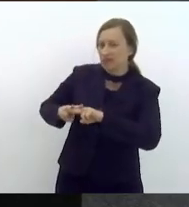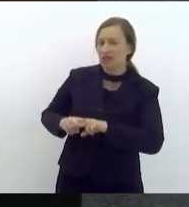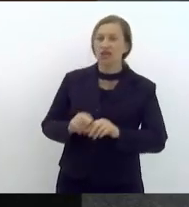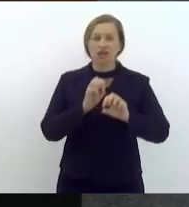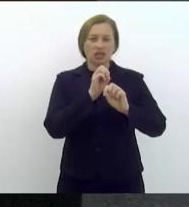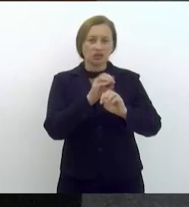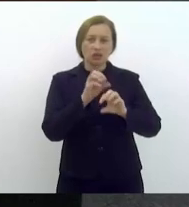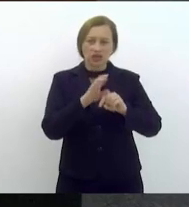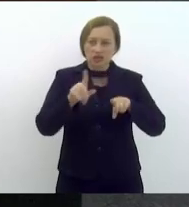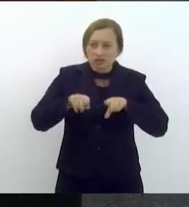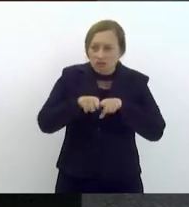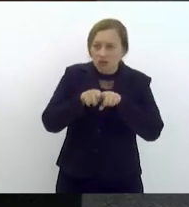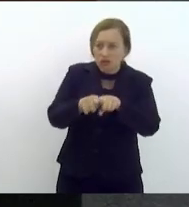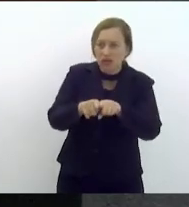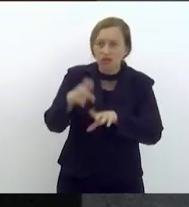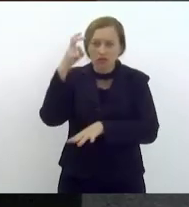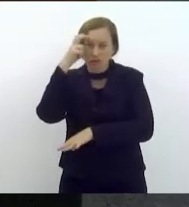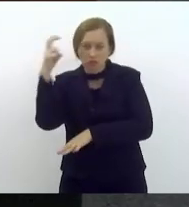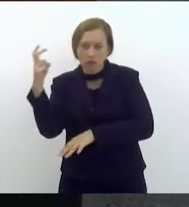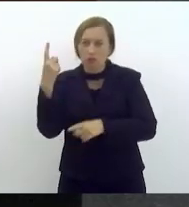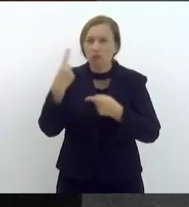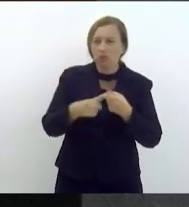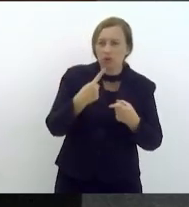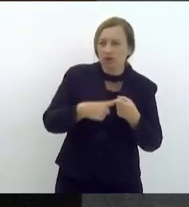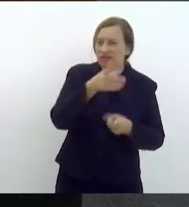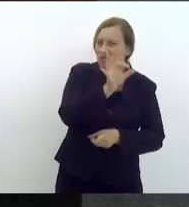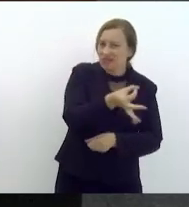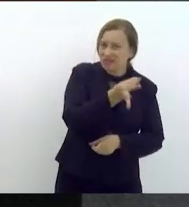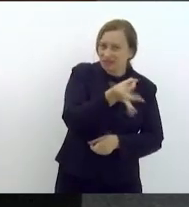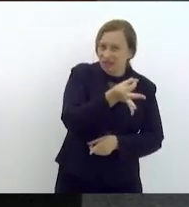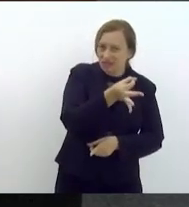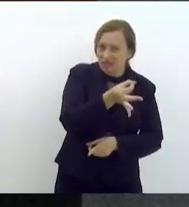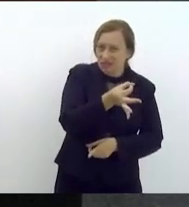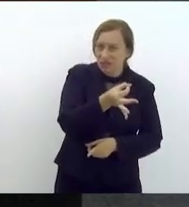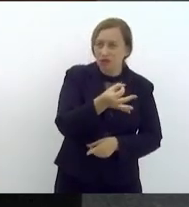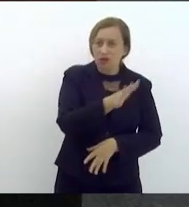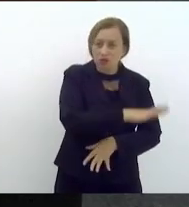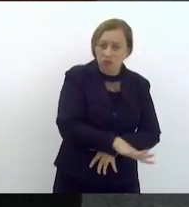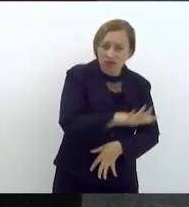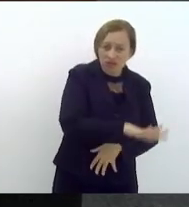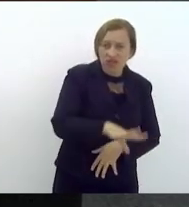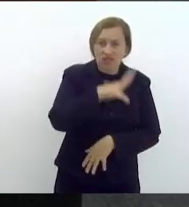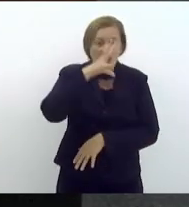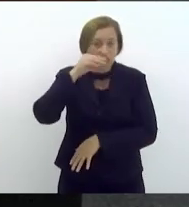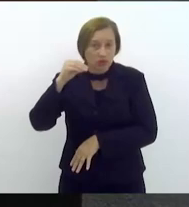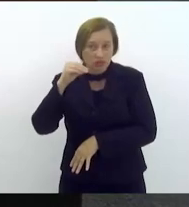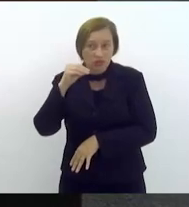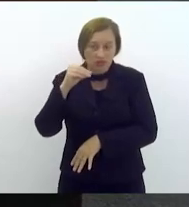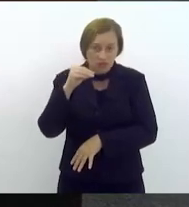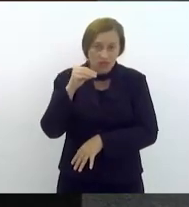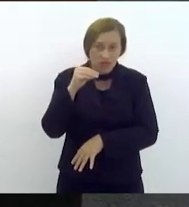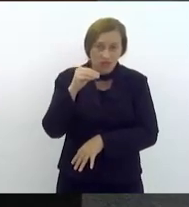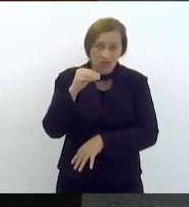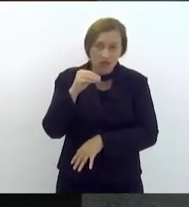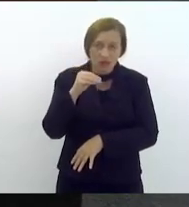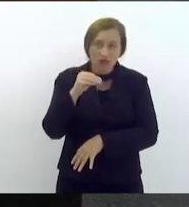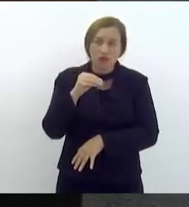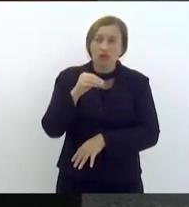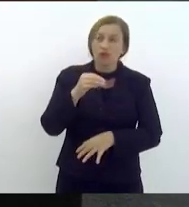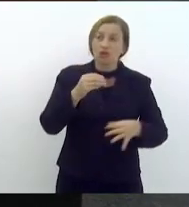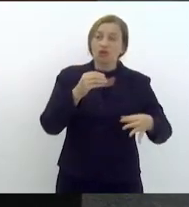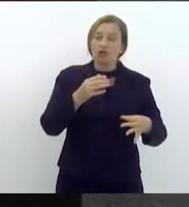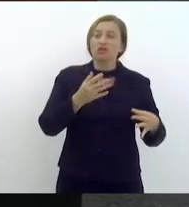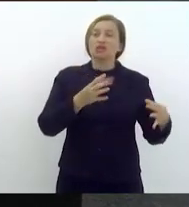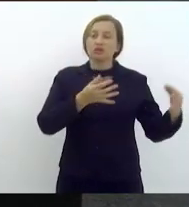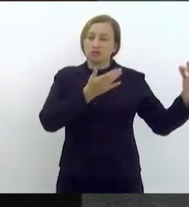tinha que andar ao lado da cultura porque com certeza uma criança um adolescente que empunhasse um violino